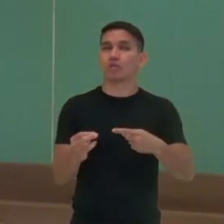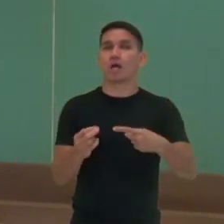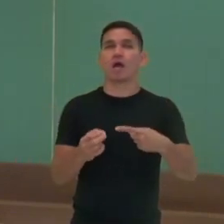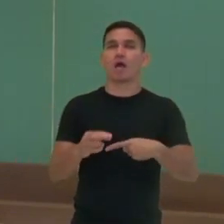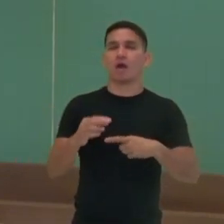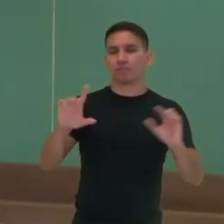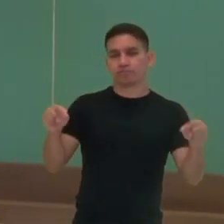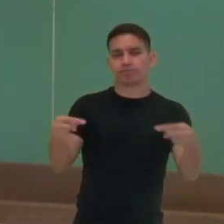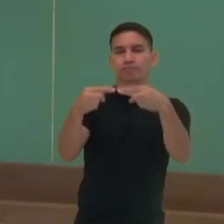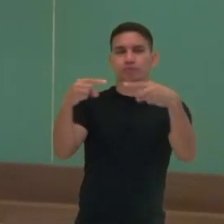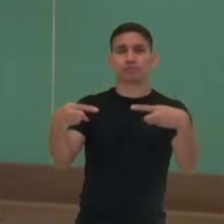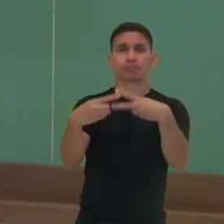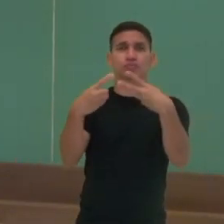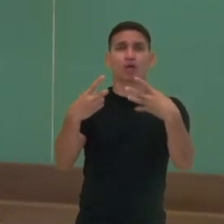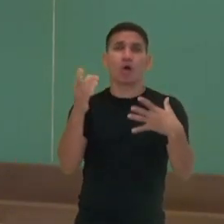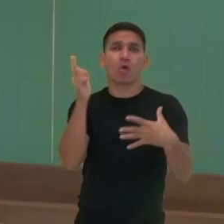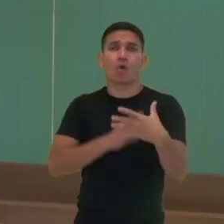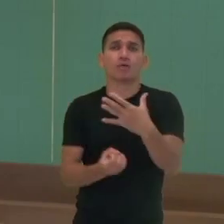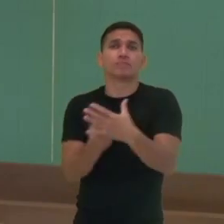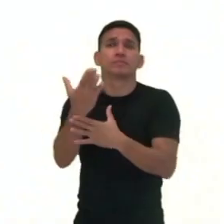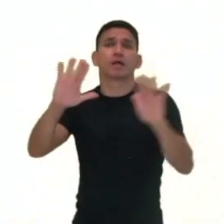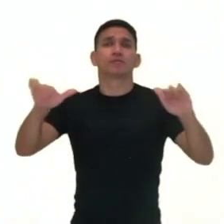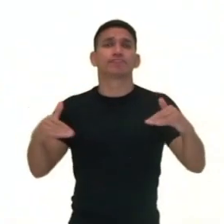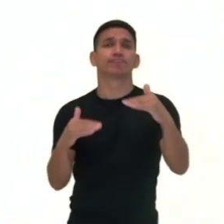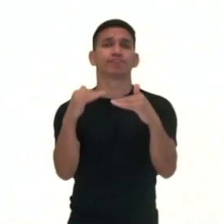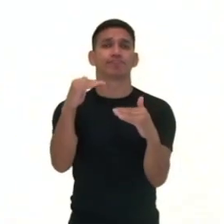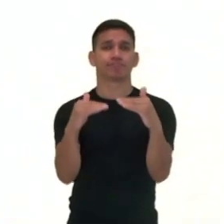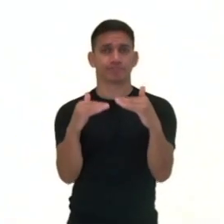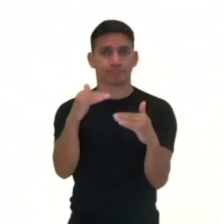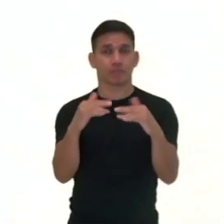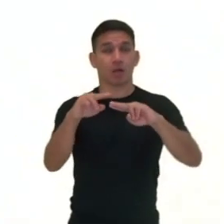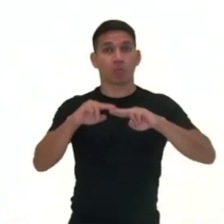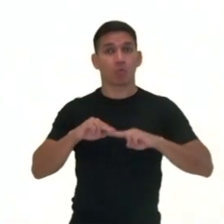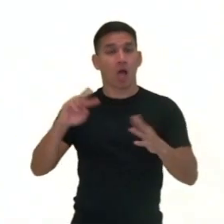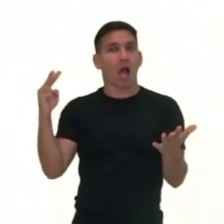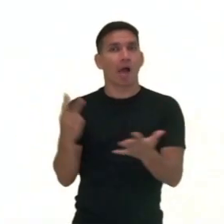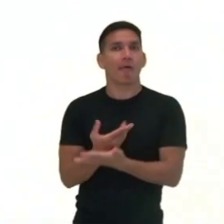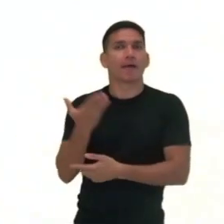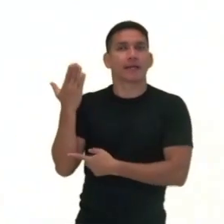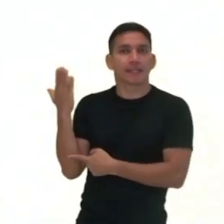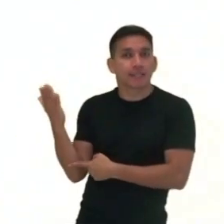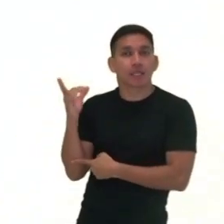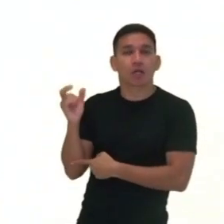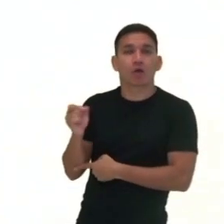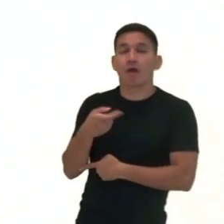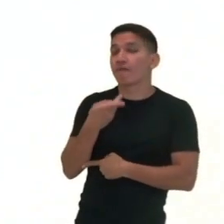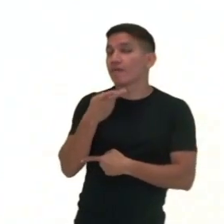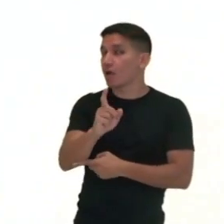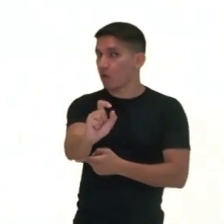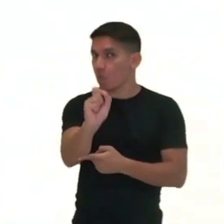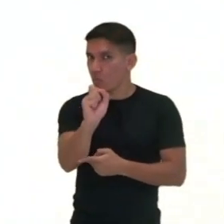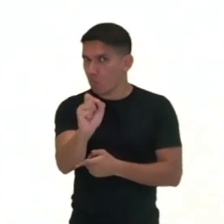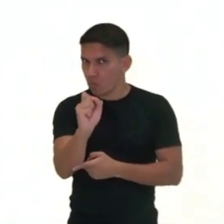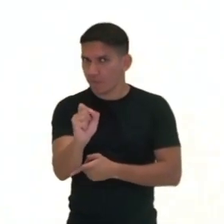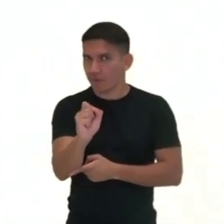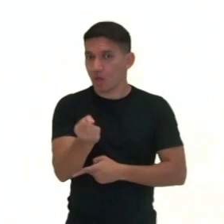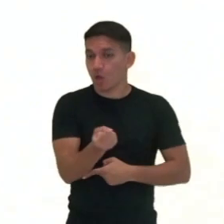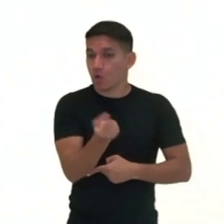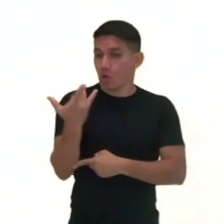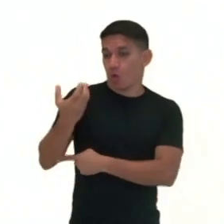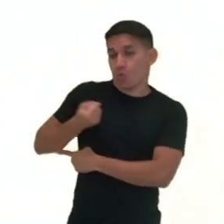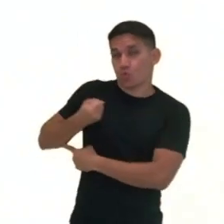uma proporção. Então, quando isso acontece, nós dizemos que os números da